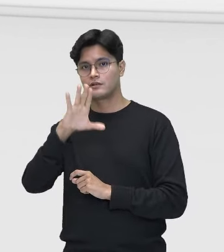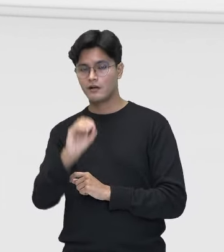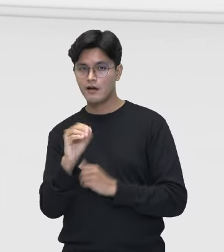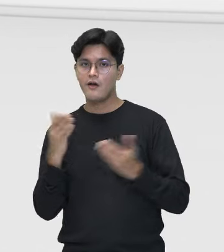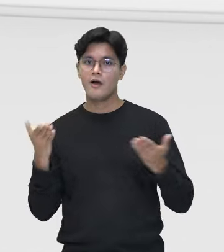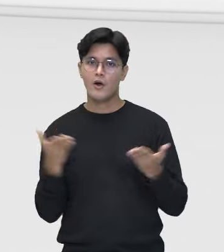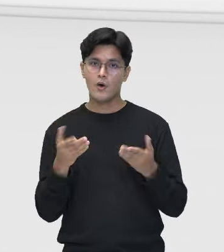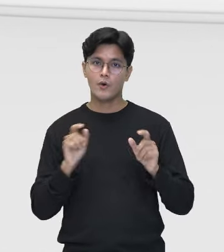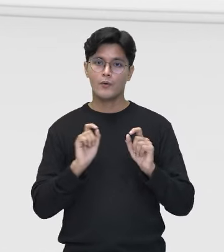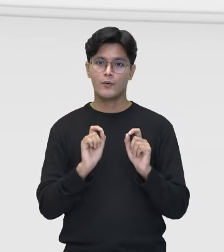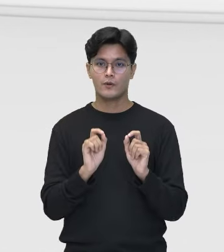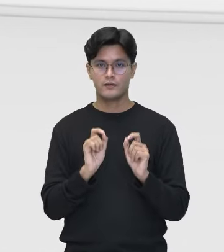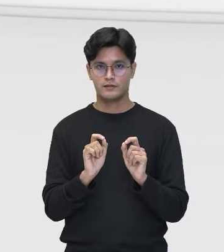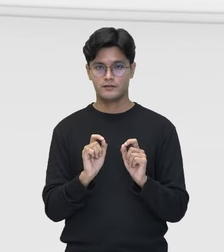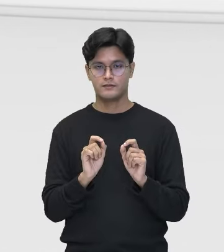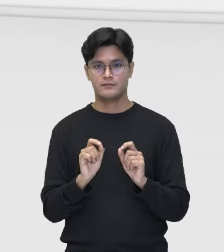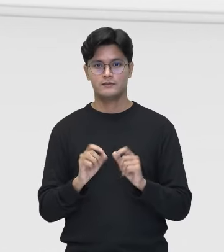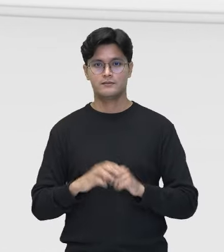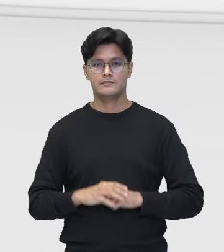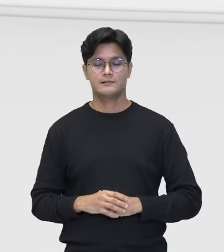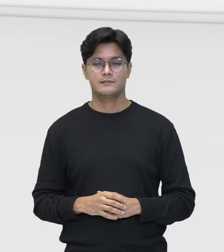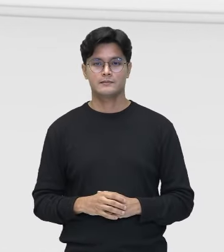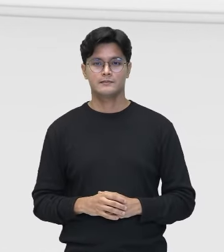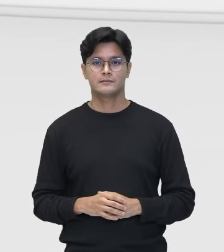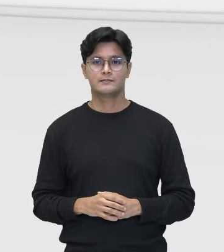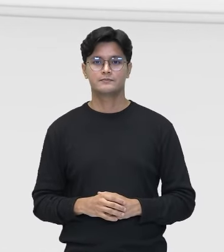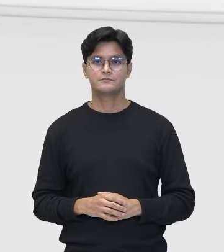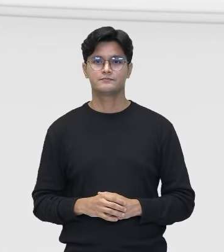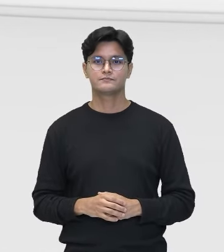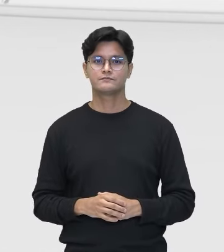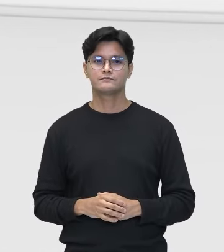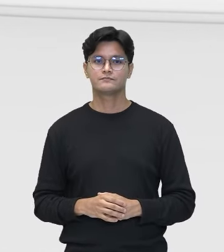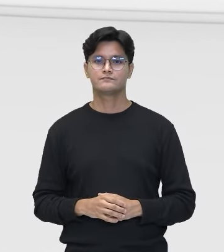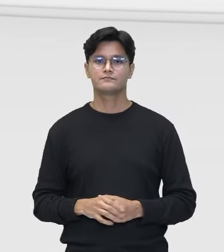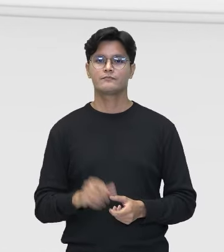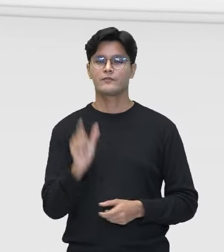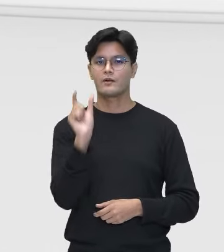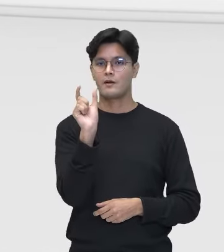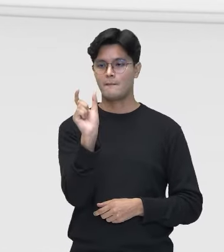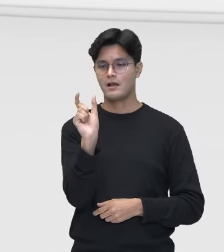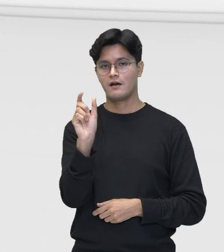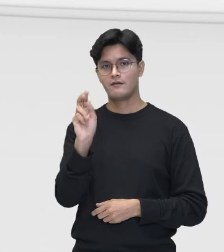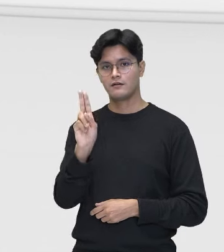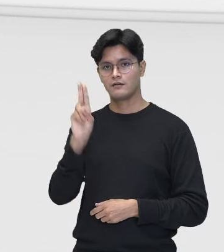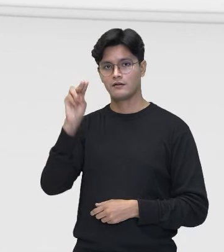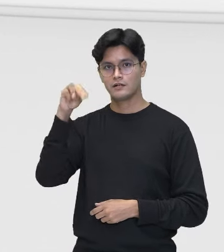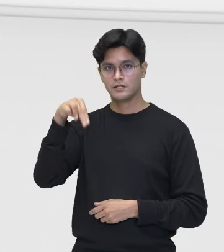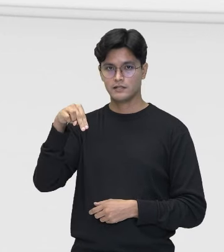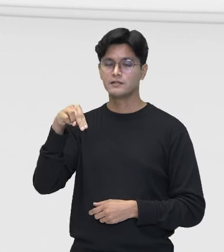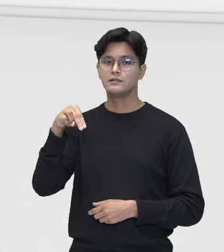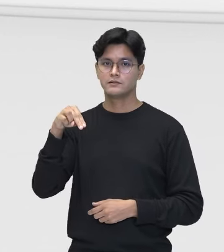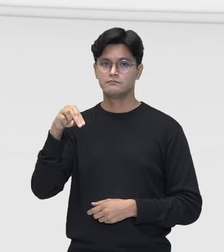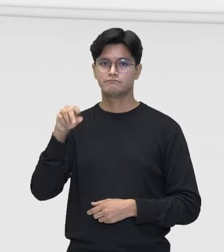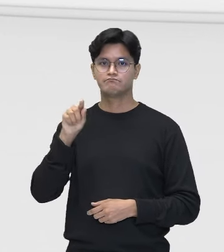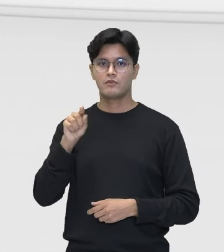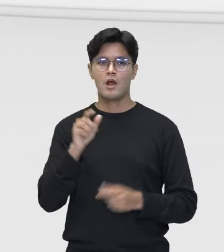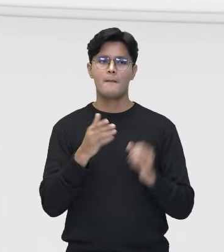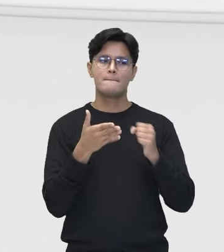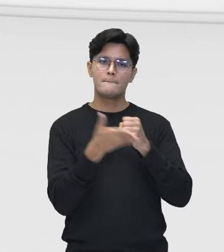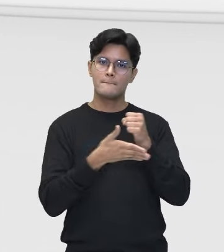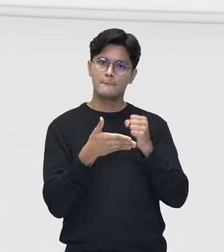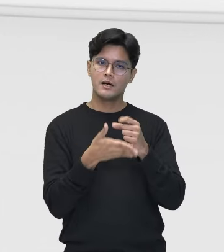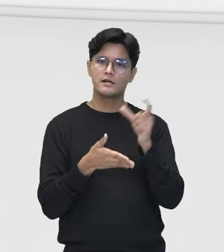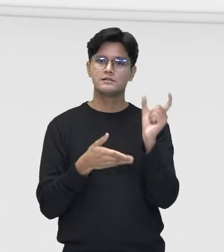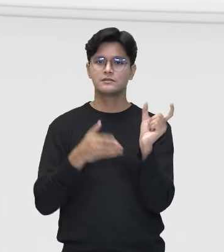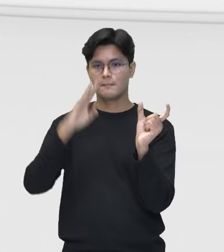com an. O próximo com an, nós vamos ver aqui a palavra que é a base happy, que é feliz. Quando